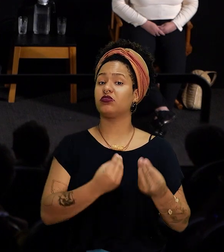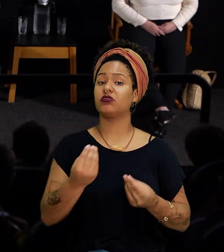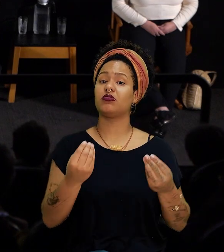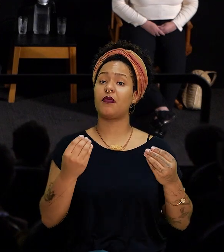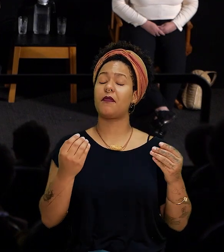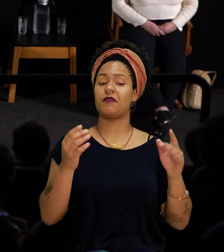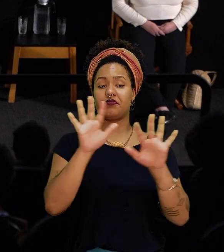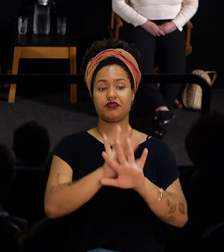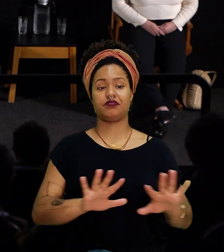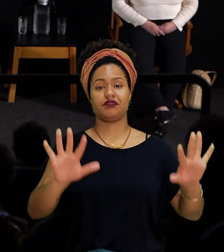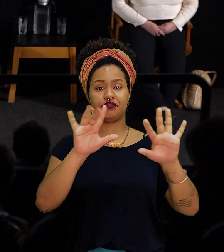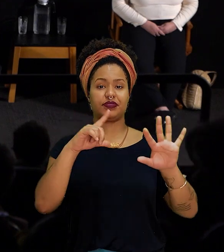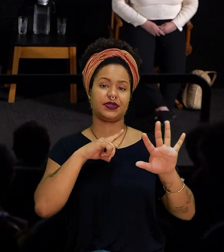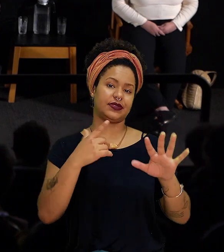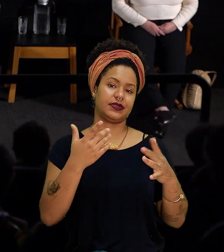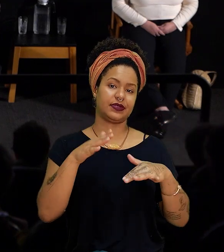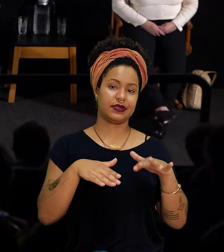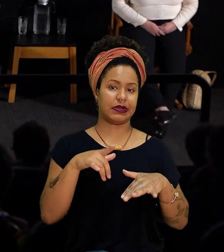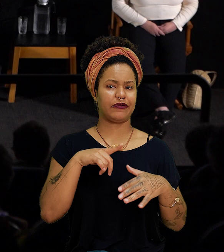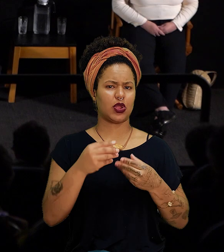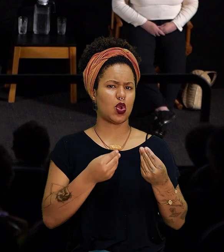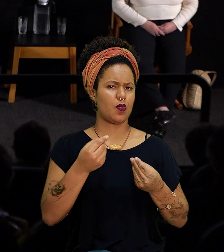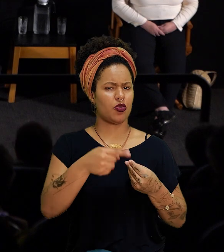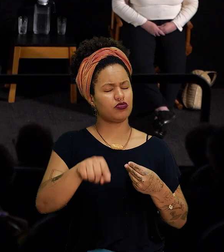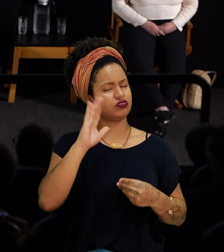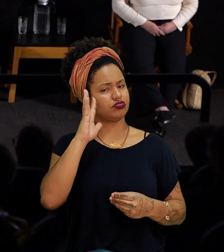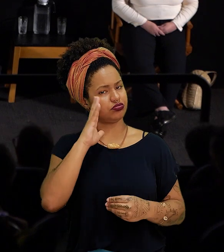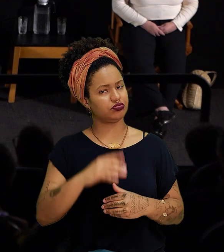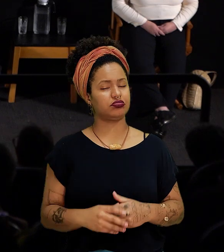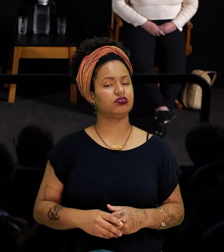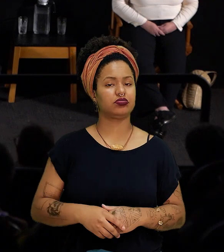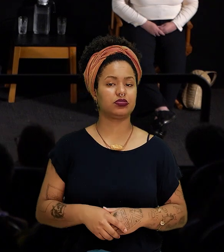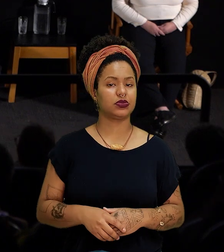desse panorama que eu tentei também resumir agora?